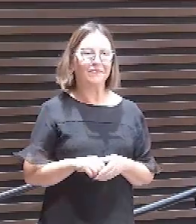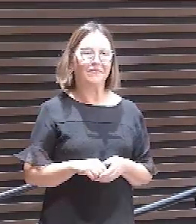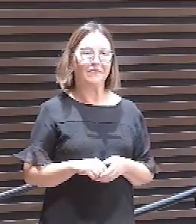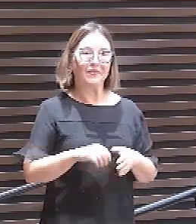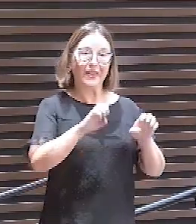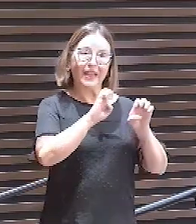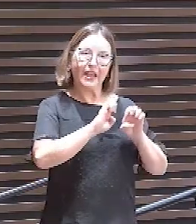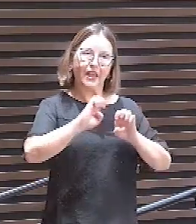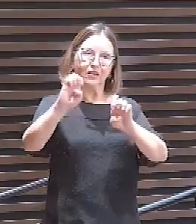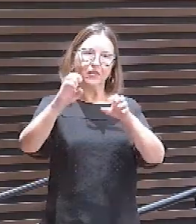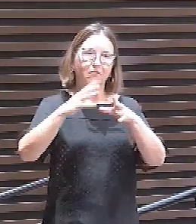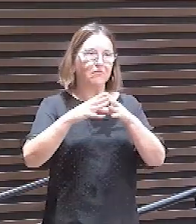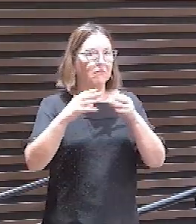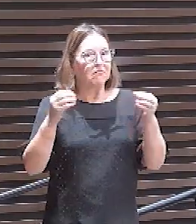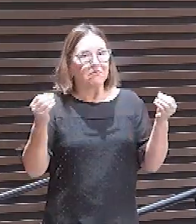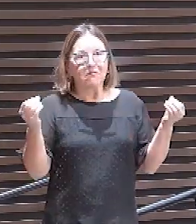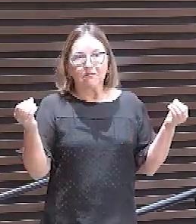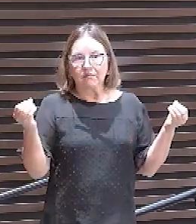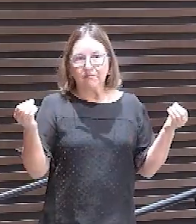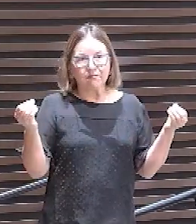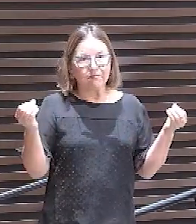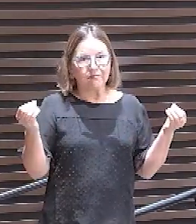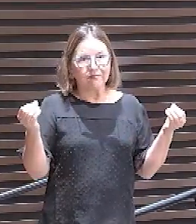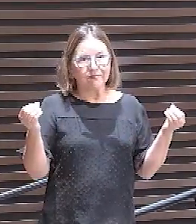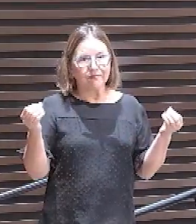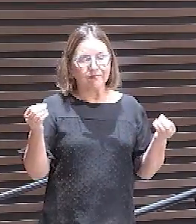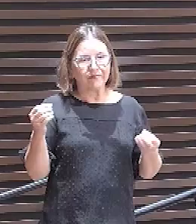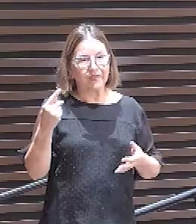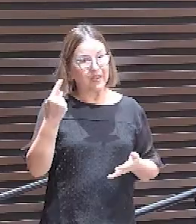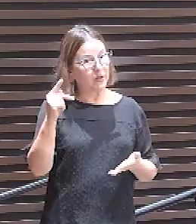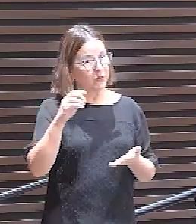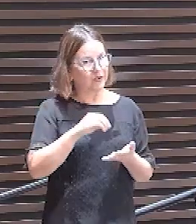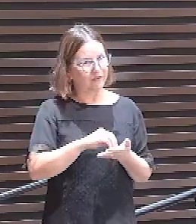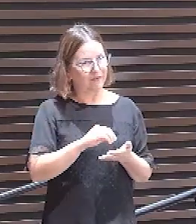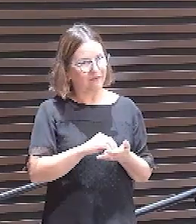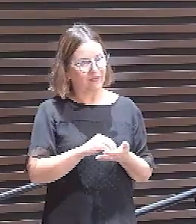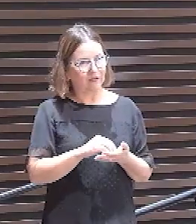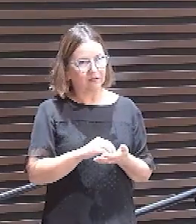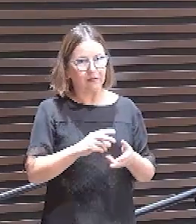Enoque desapareceu e sua ausência foi notada.